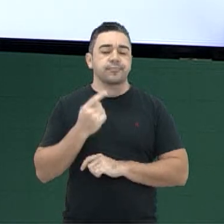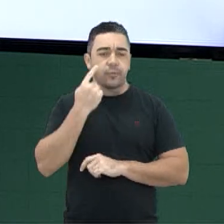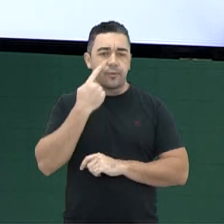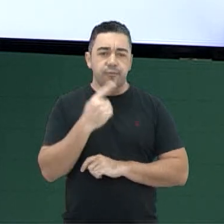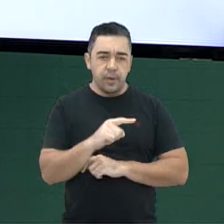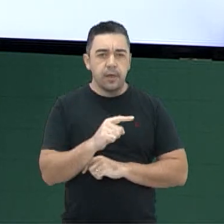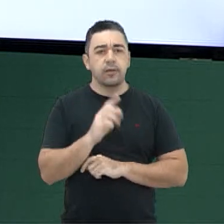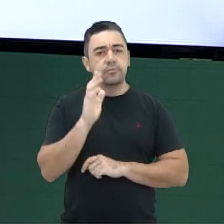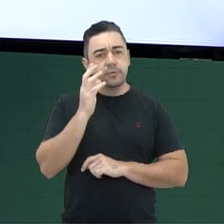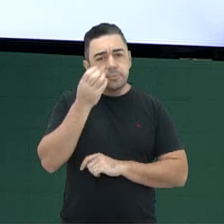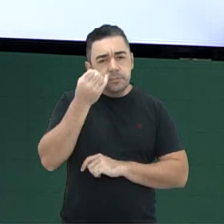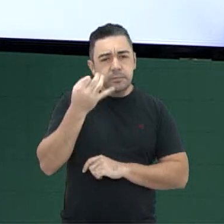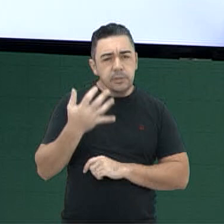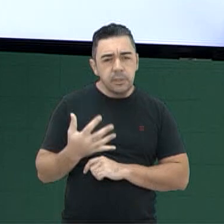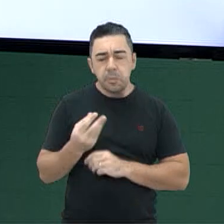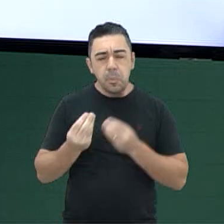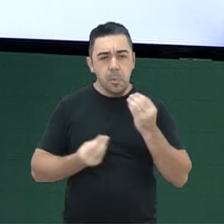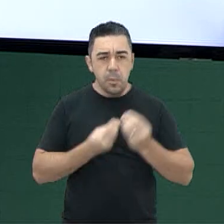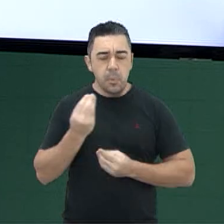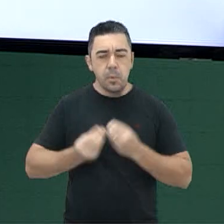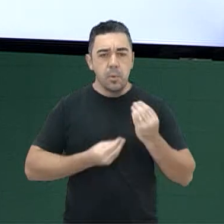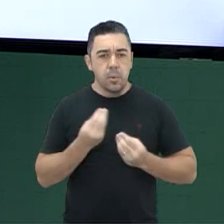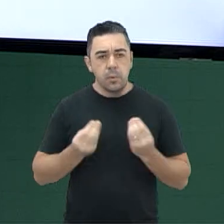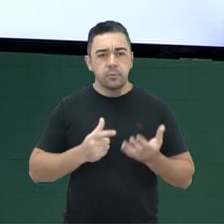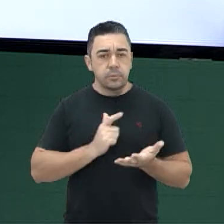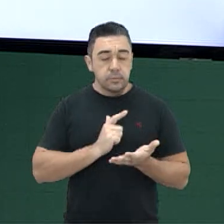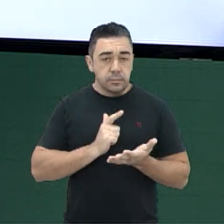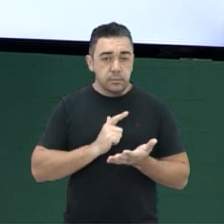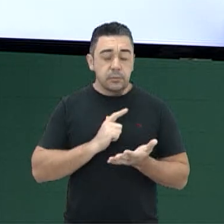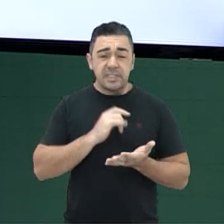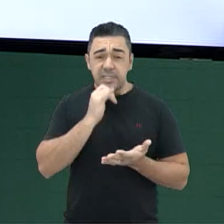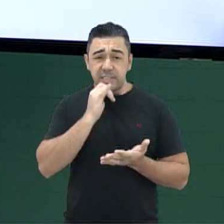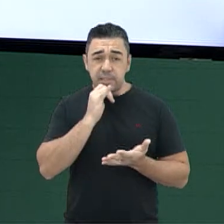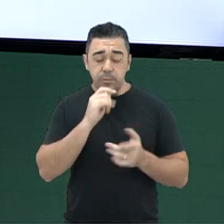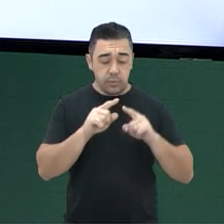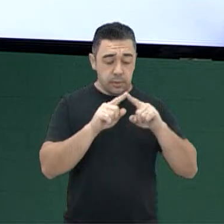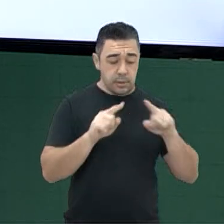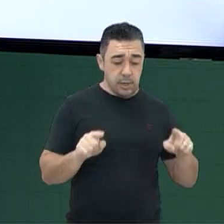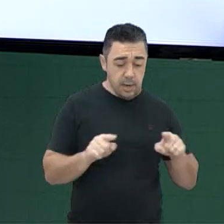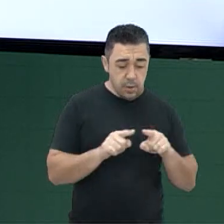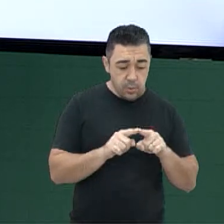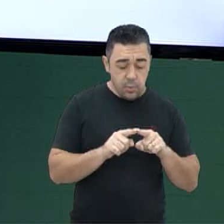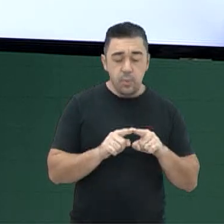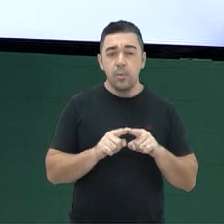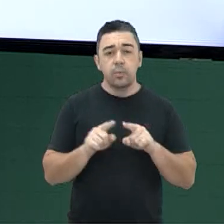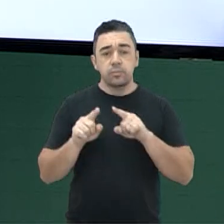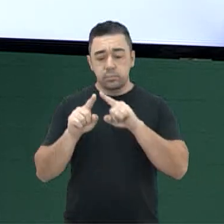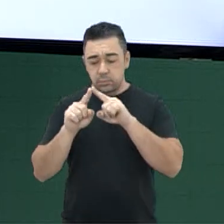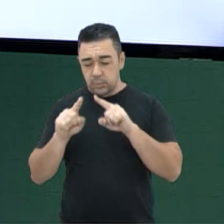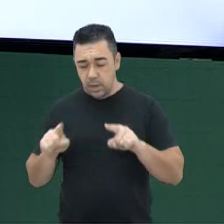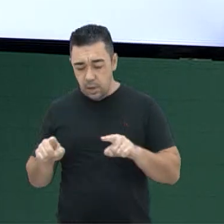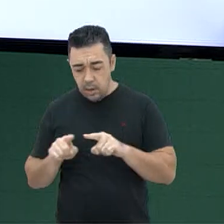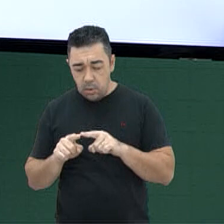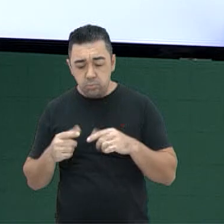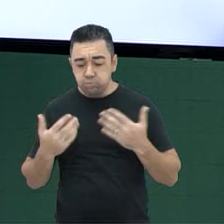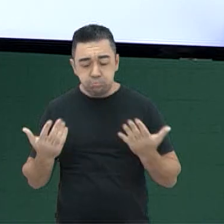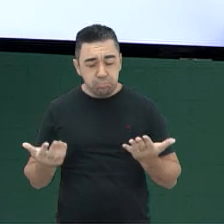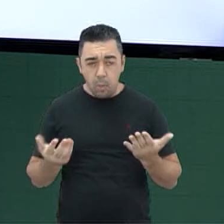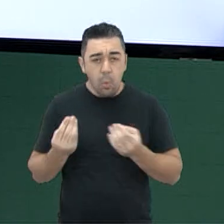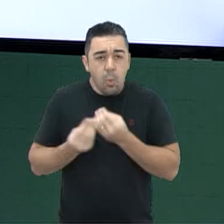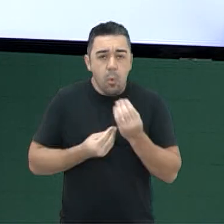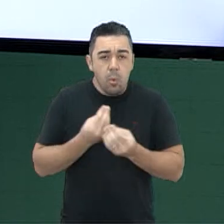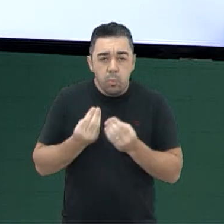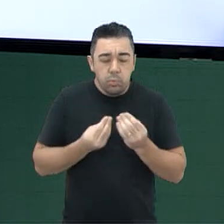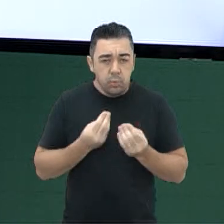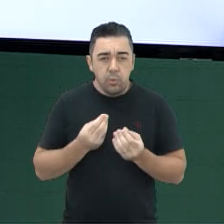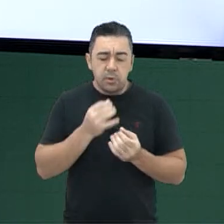sobre como que existe, como que se pode ter um triângulo, né? Qual é a existência dele.